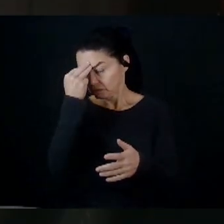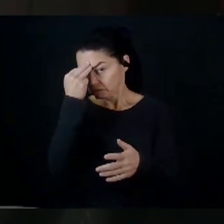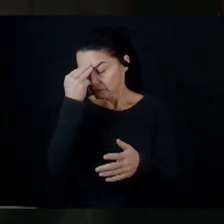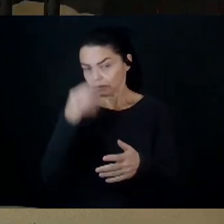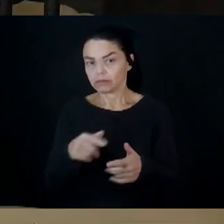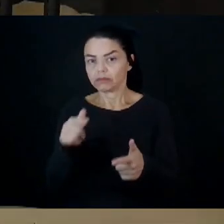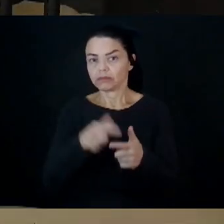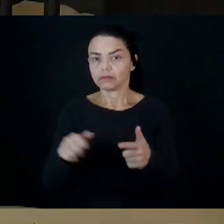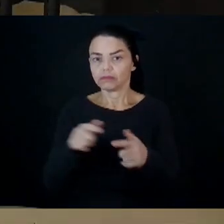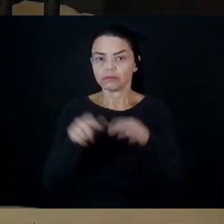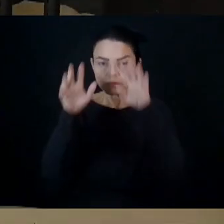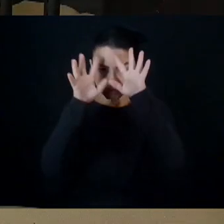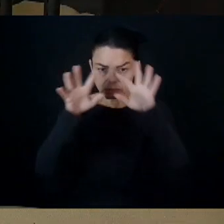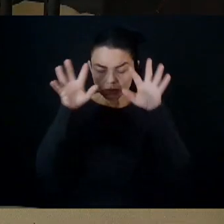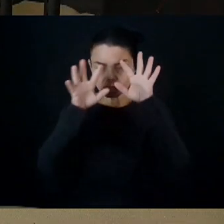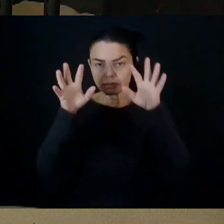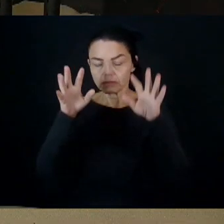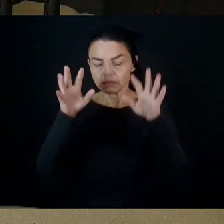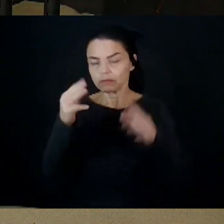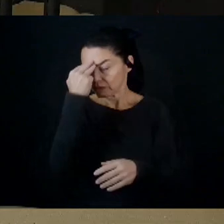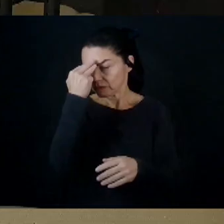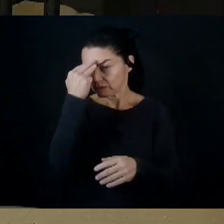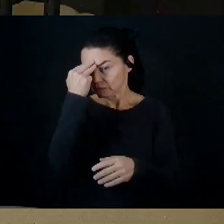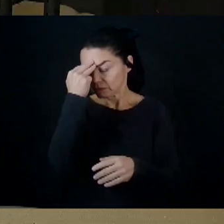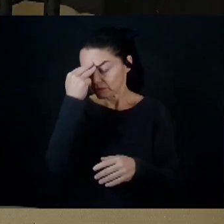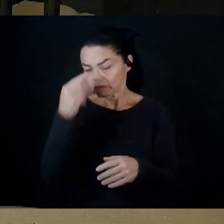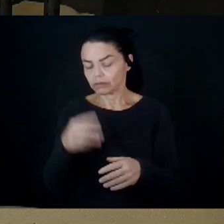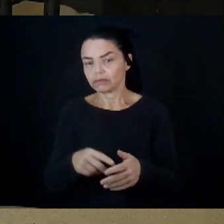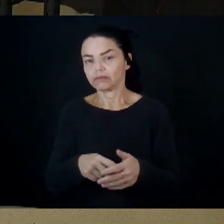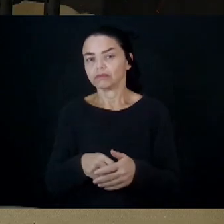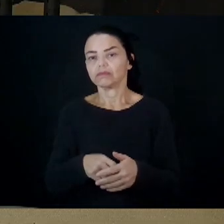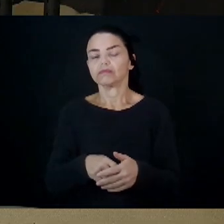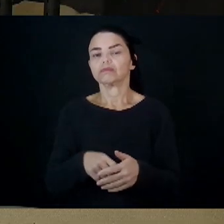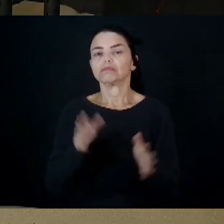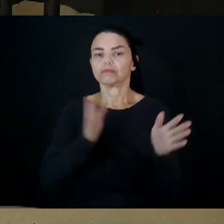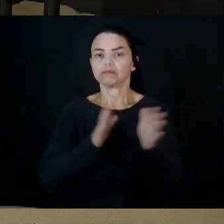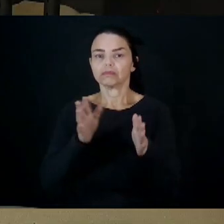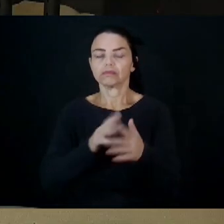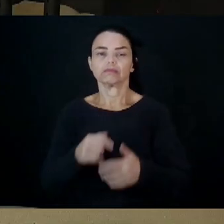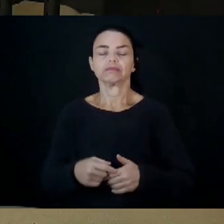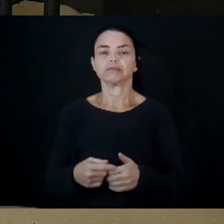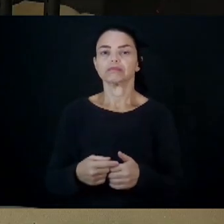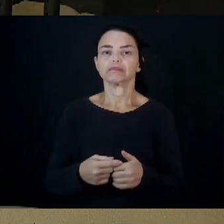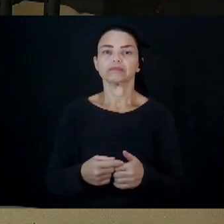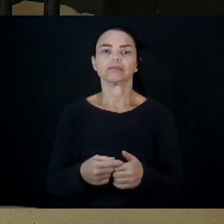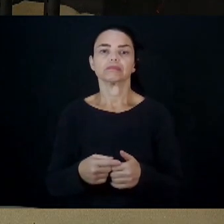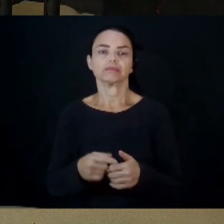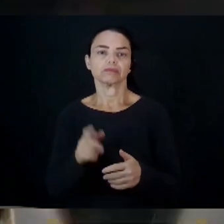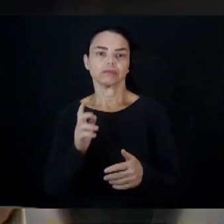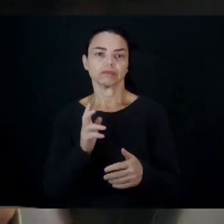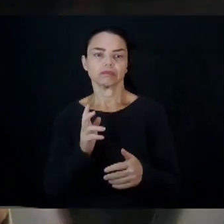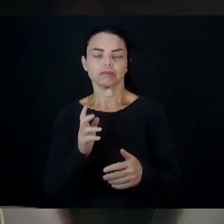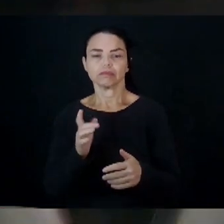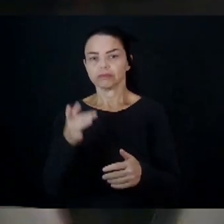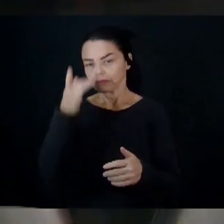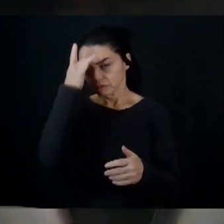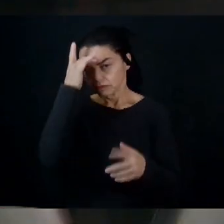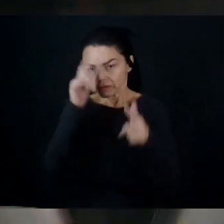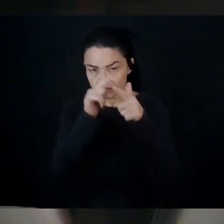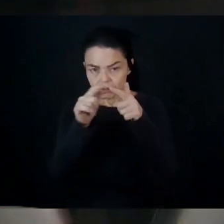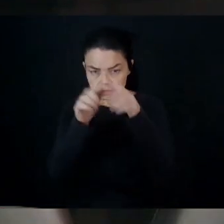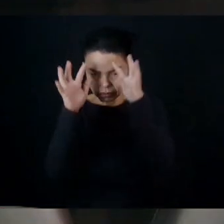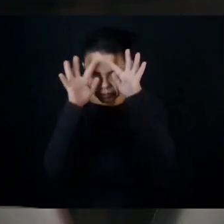gente o que acontece, né, nesse período da nossa vida. Essa névoa, né,